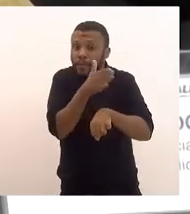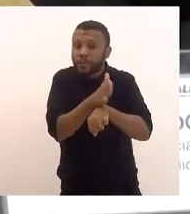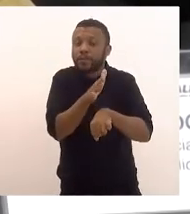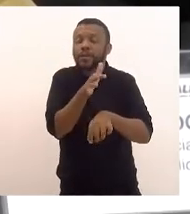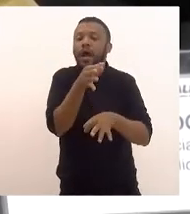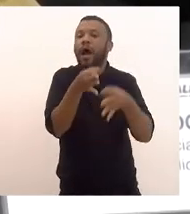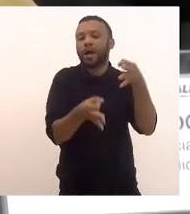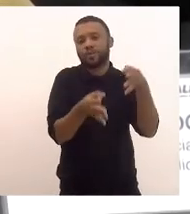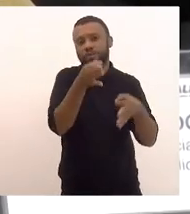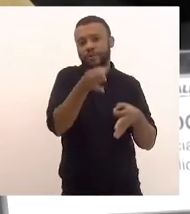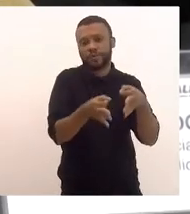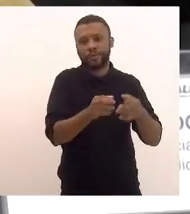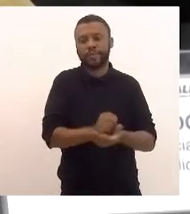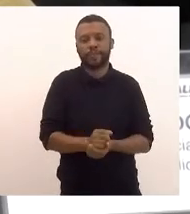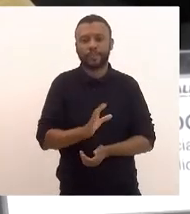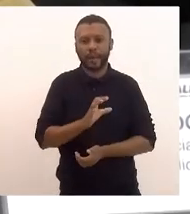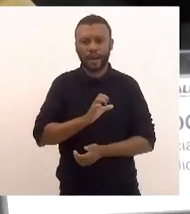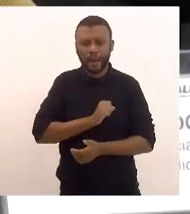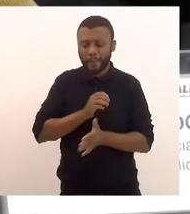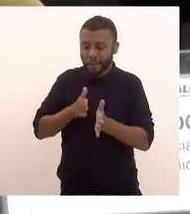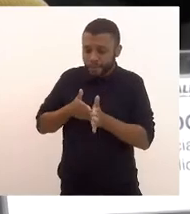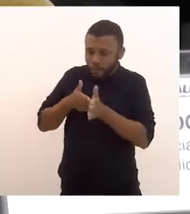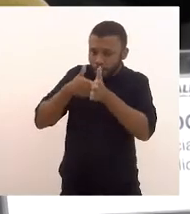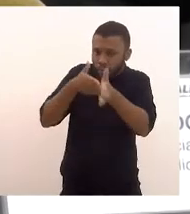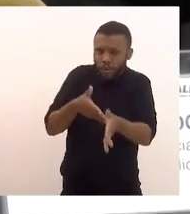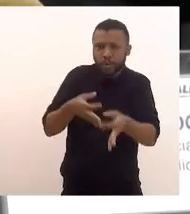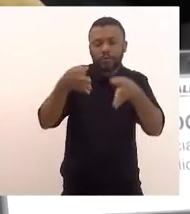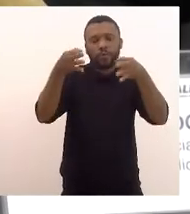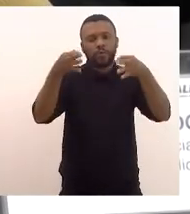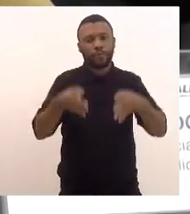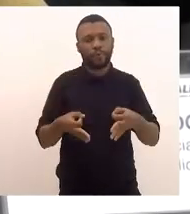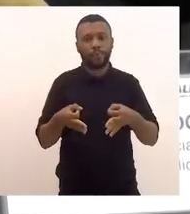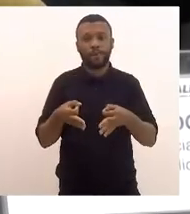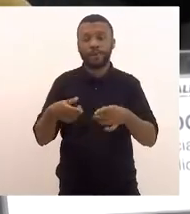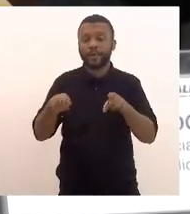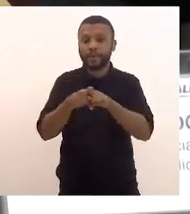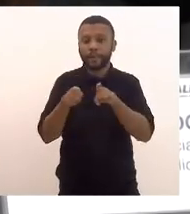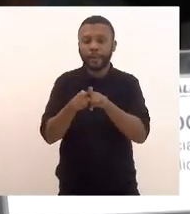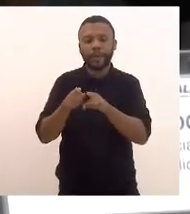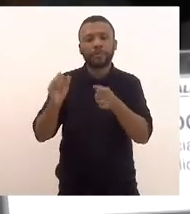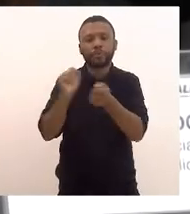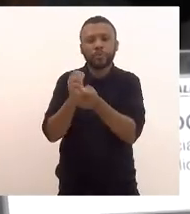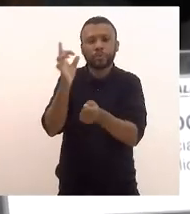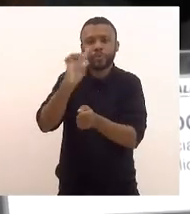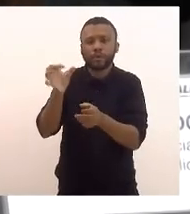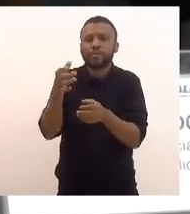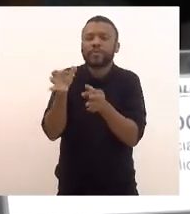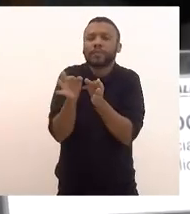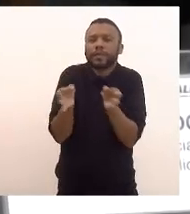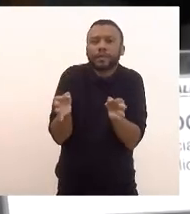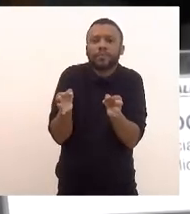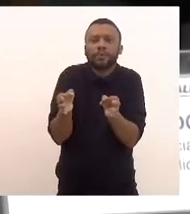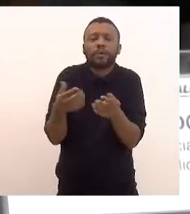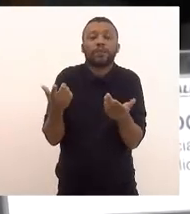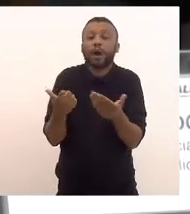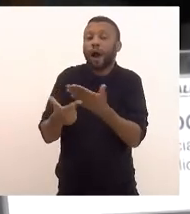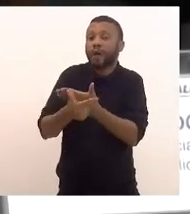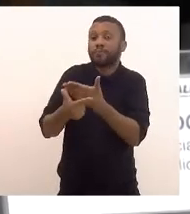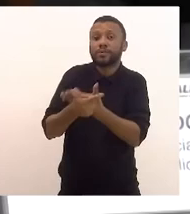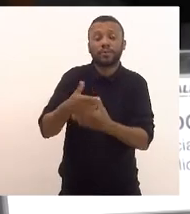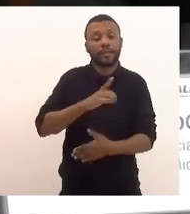justiça ame-a benignidade e humildemente com o teu Deus e não é isso que a defensoria faz